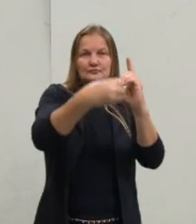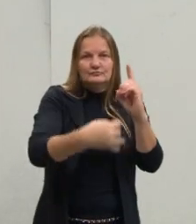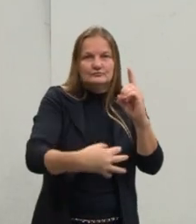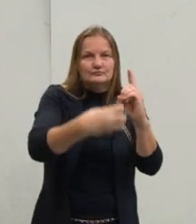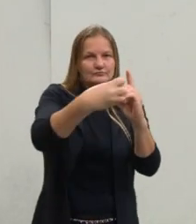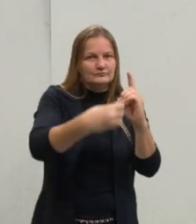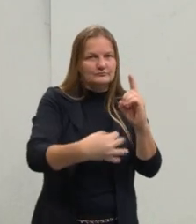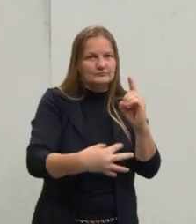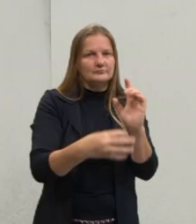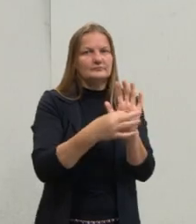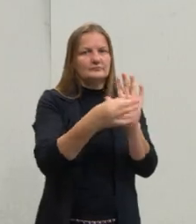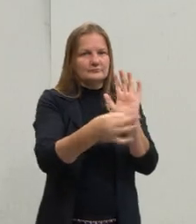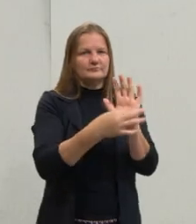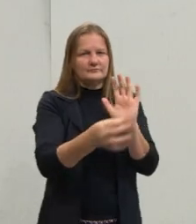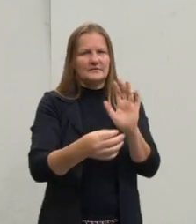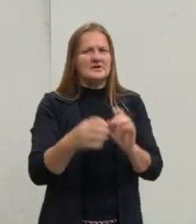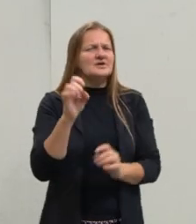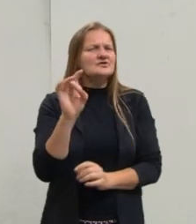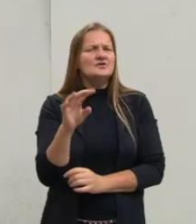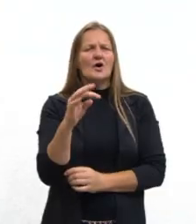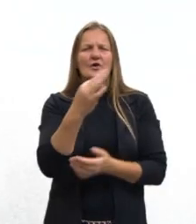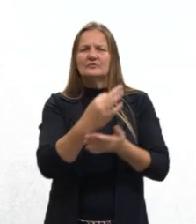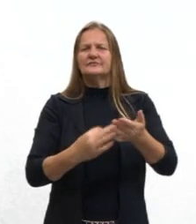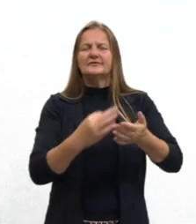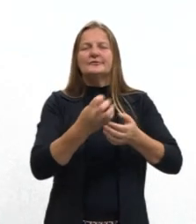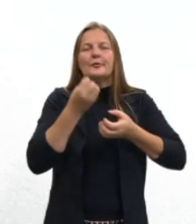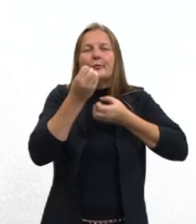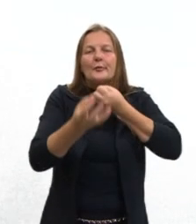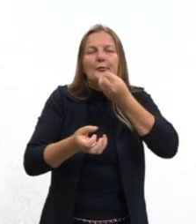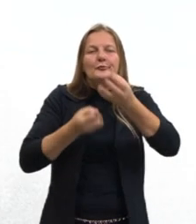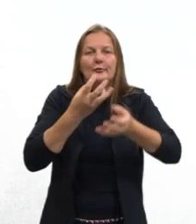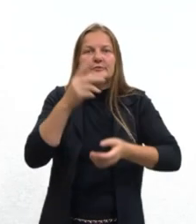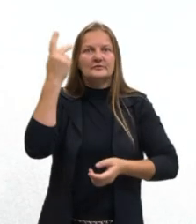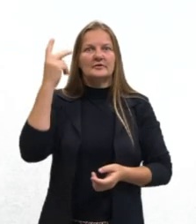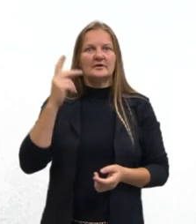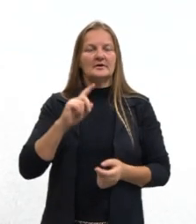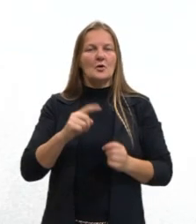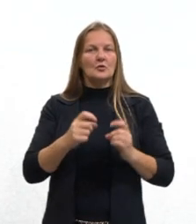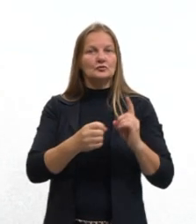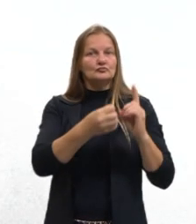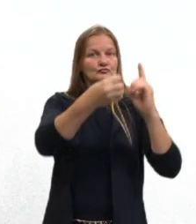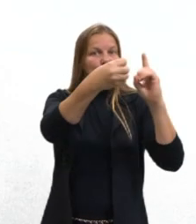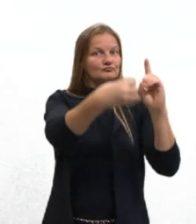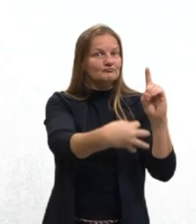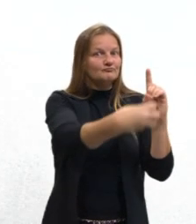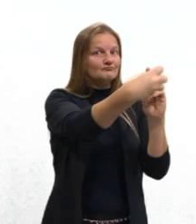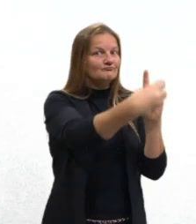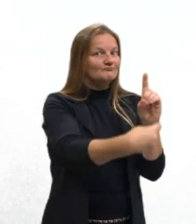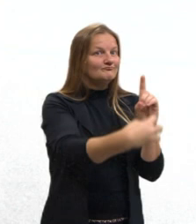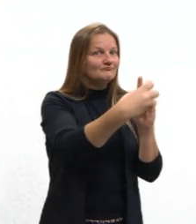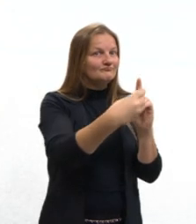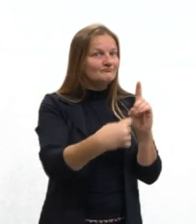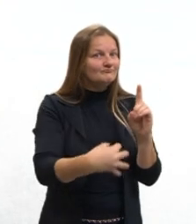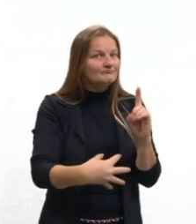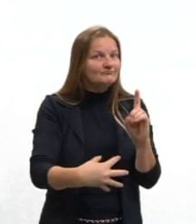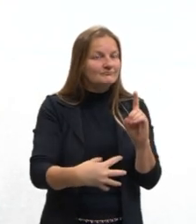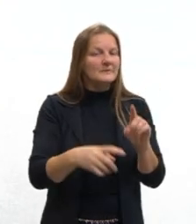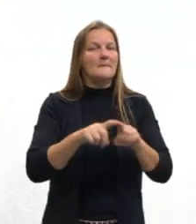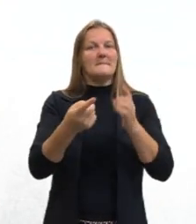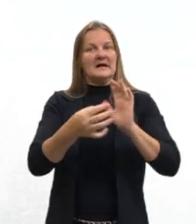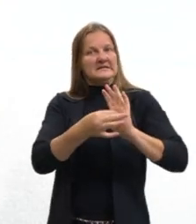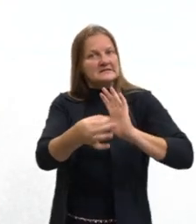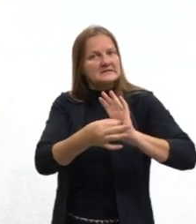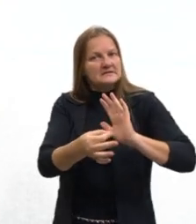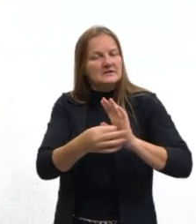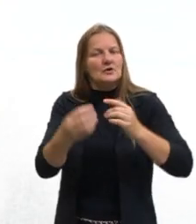porque não é um texto em que eu apenas conto uma história é um texto em que eu disser o momento a partir de alguns